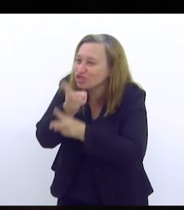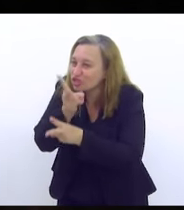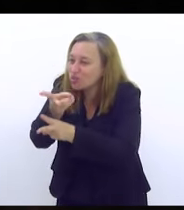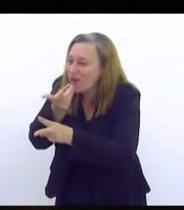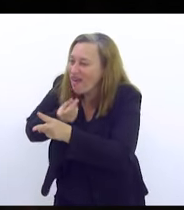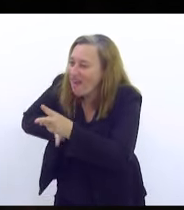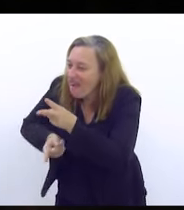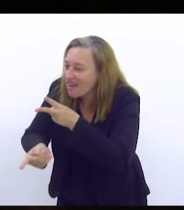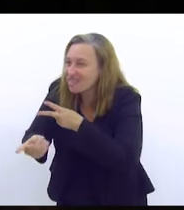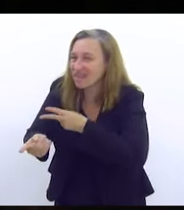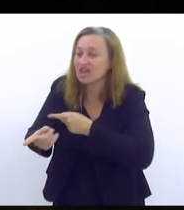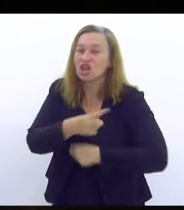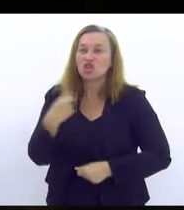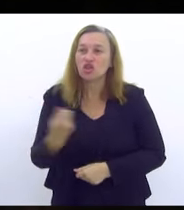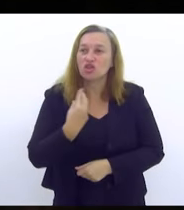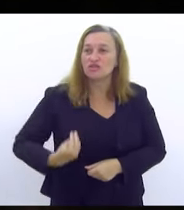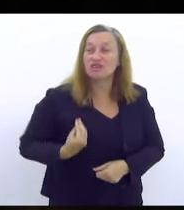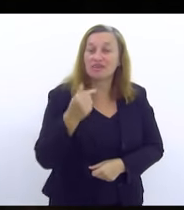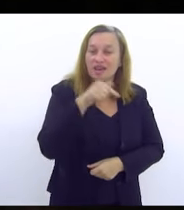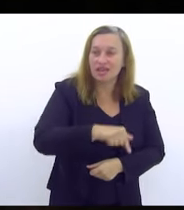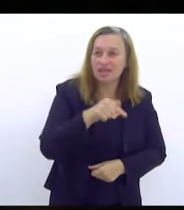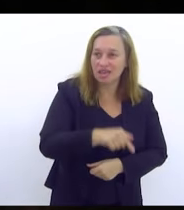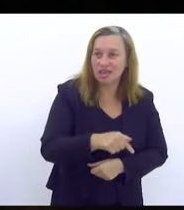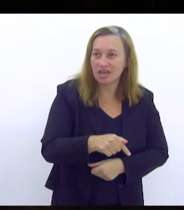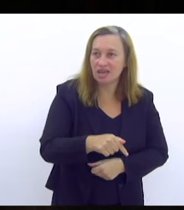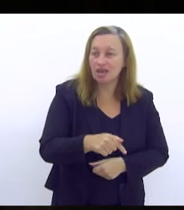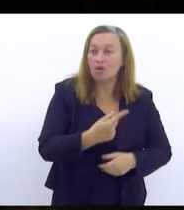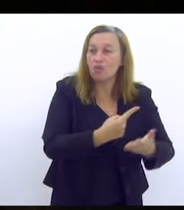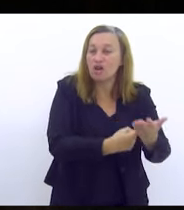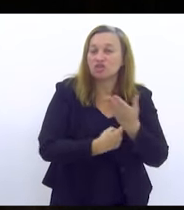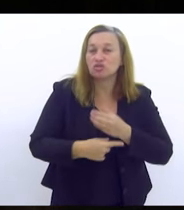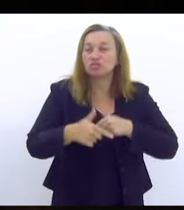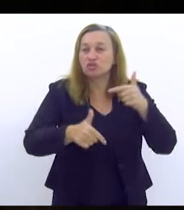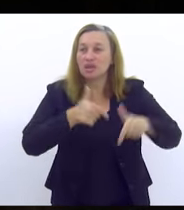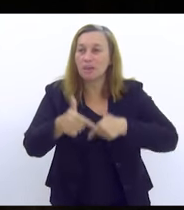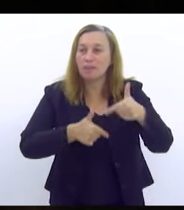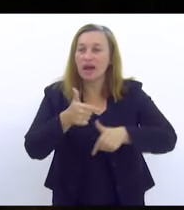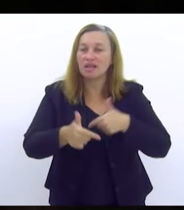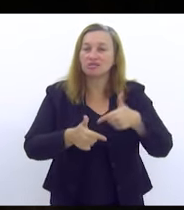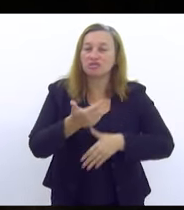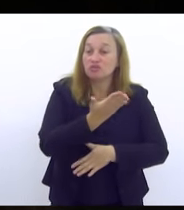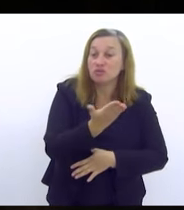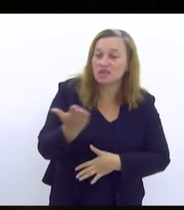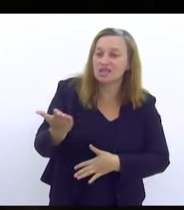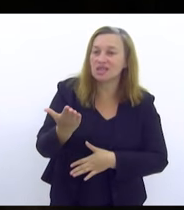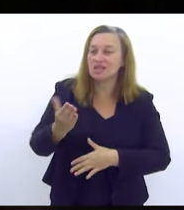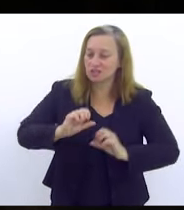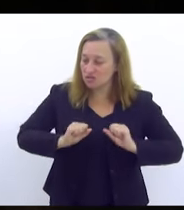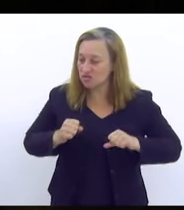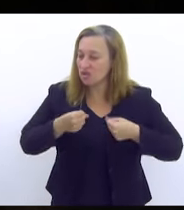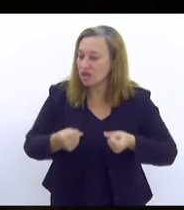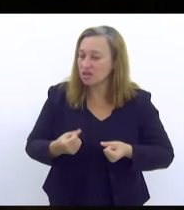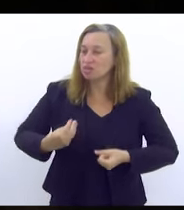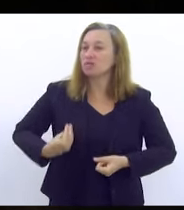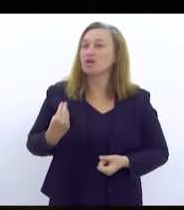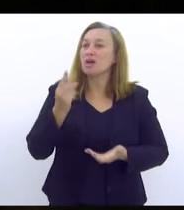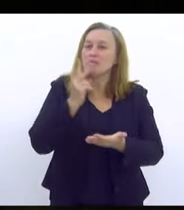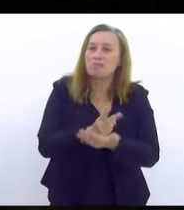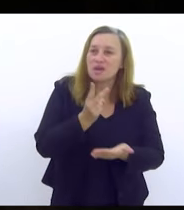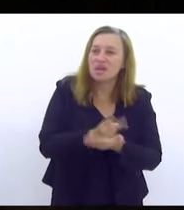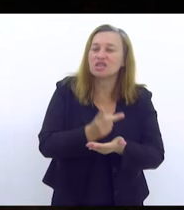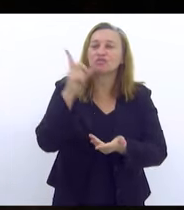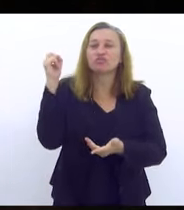sempre. Nós estamos aqui fruto do trabalho das senhoras que têm dedicado suas vidas, mesmo com todas